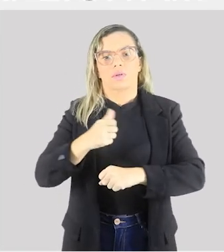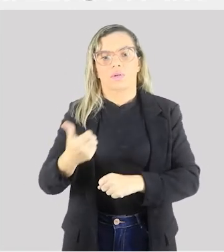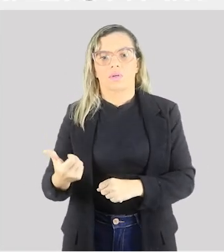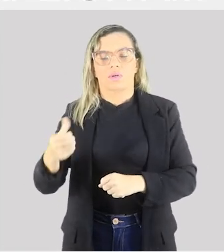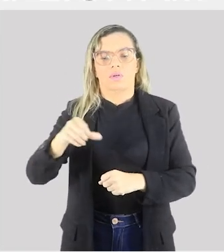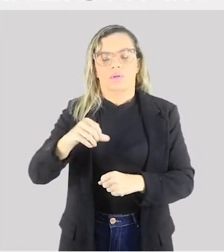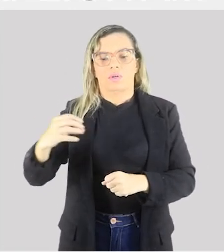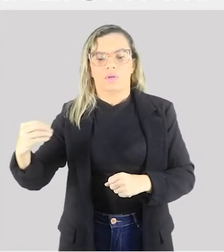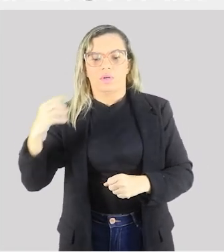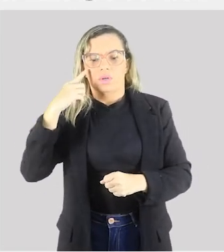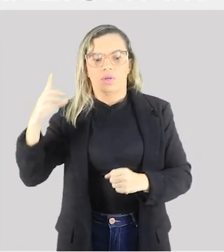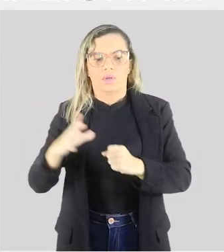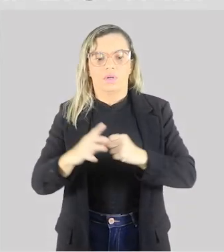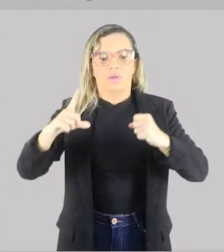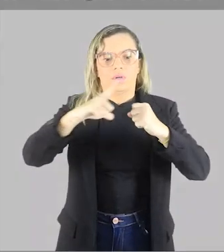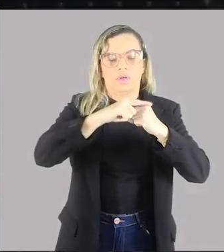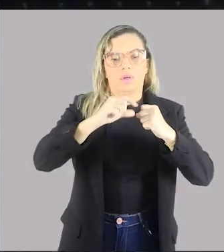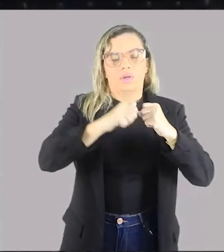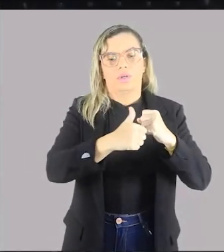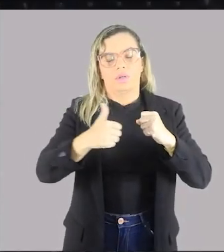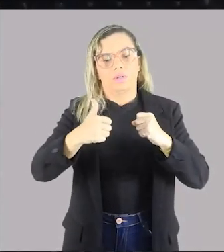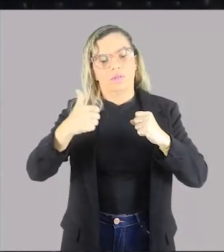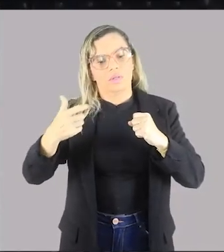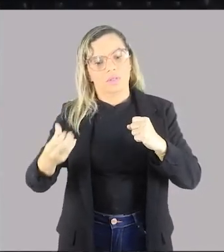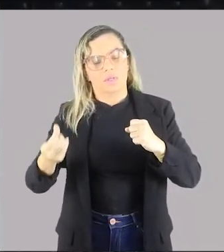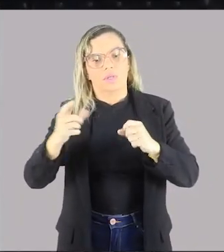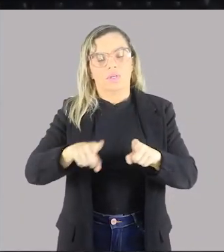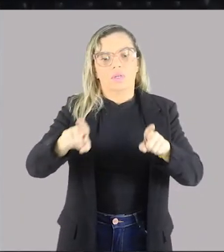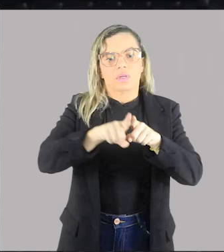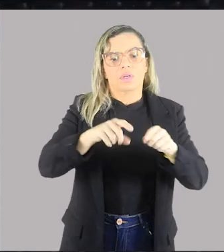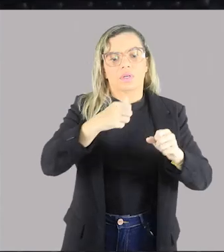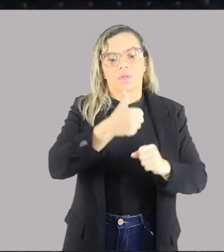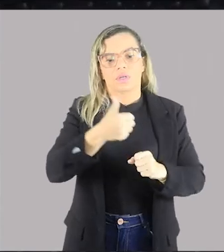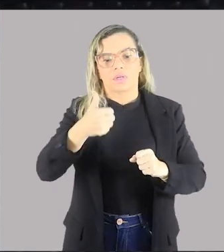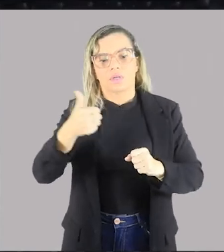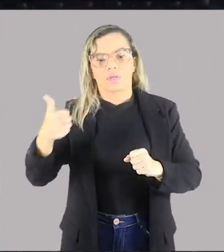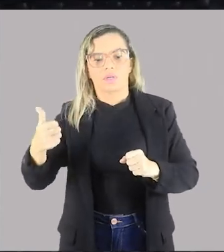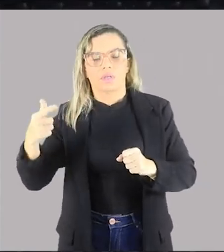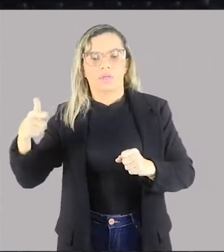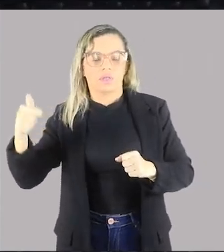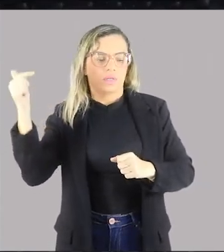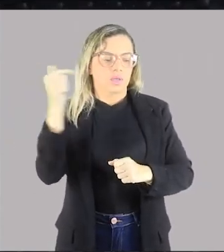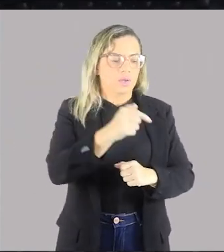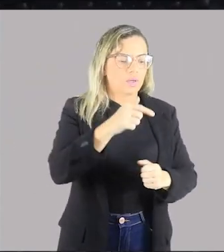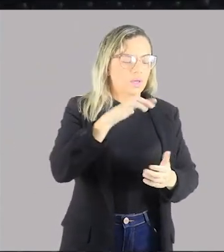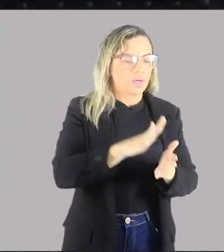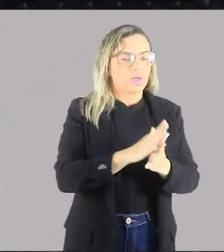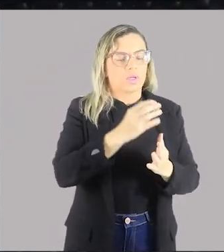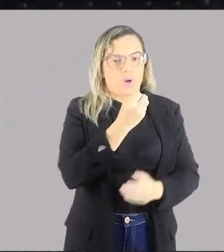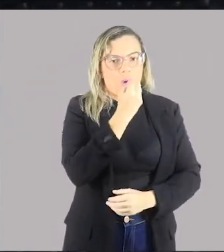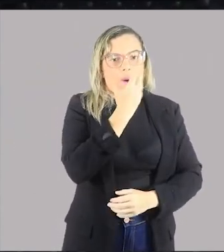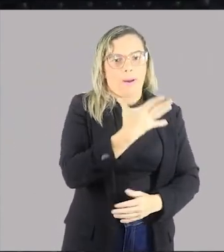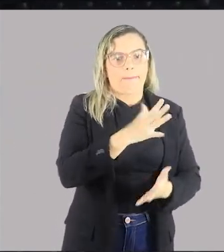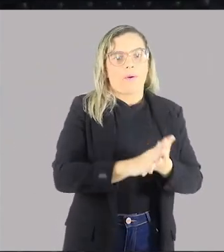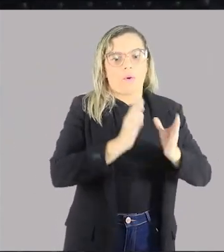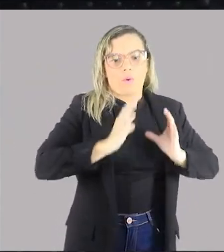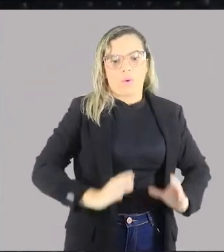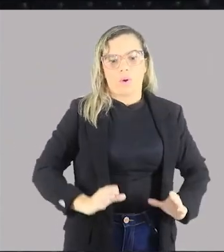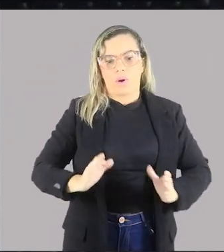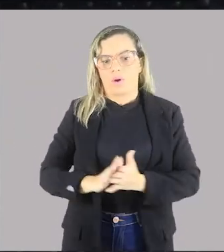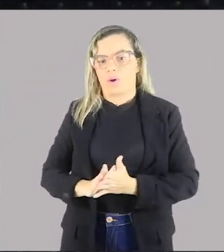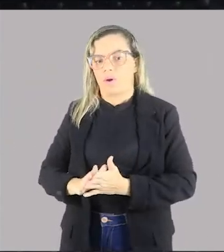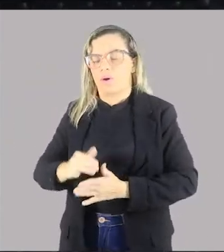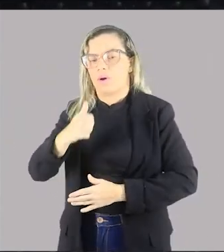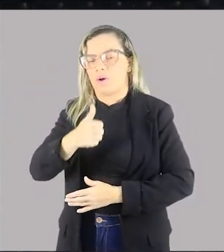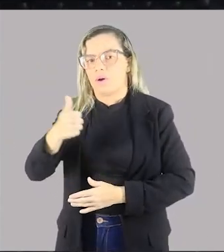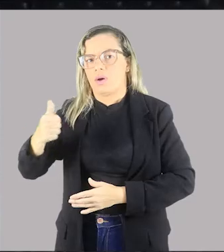especificamente os artigos 116 e 117. O artigo 116 trata das boas condutas e o 117 trata das condutas